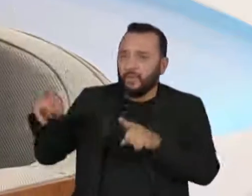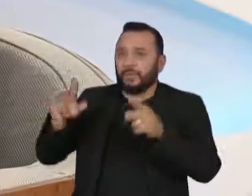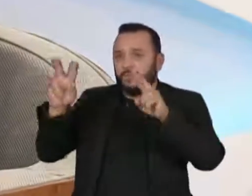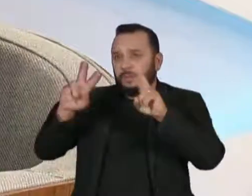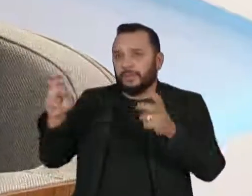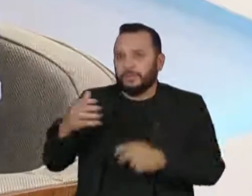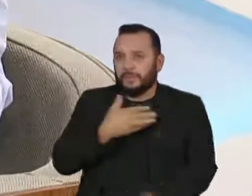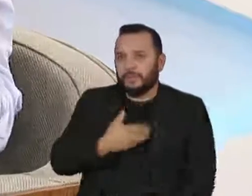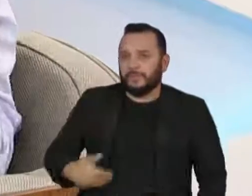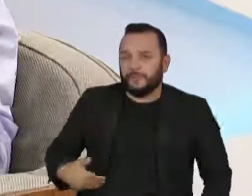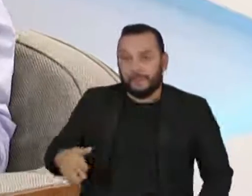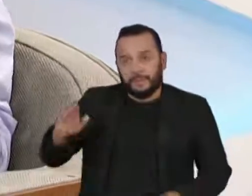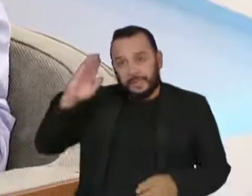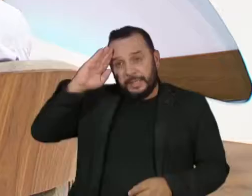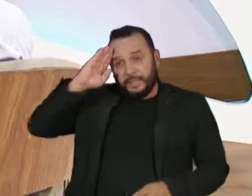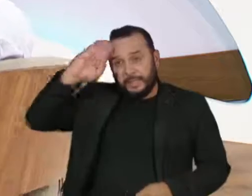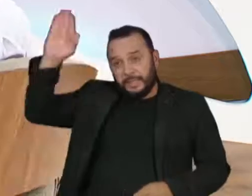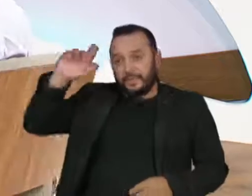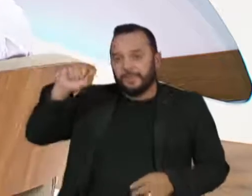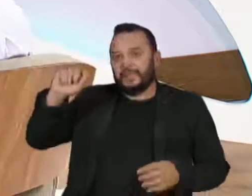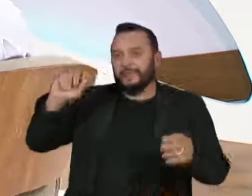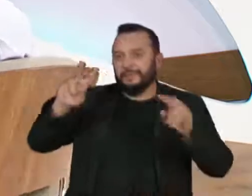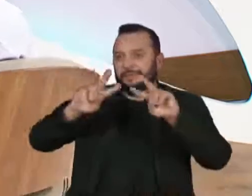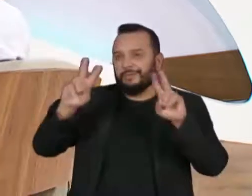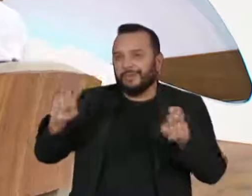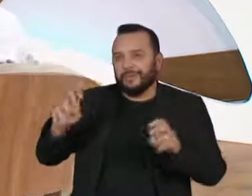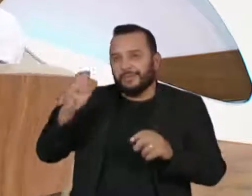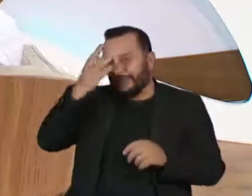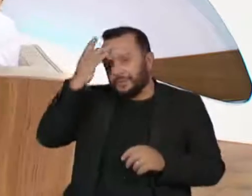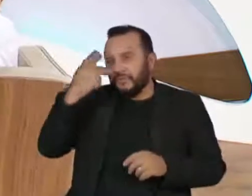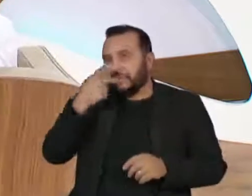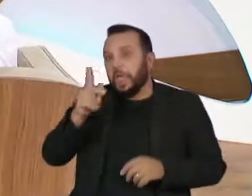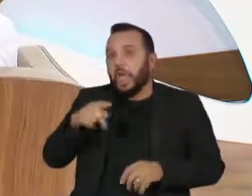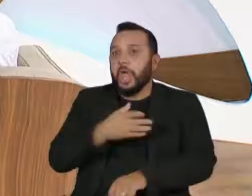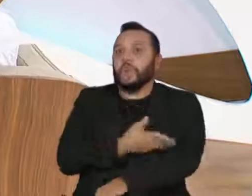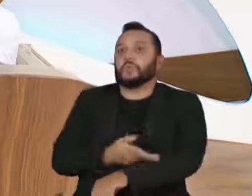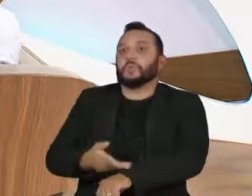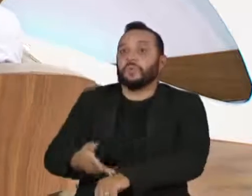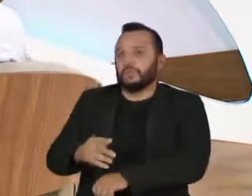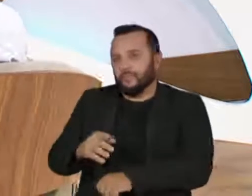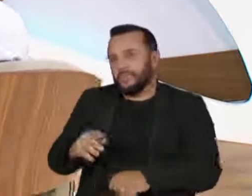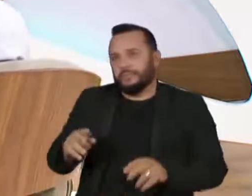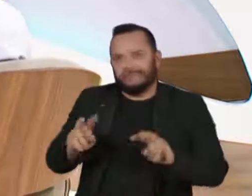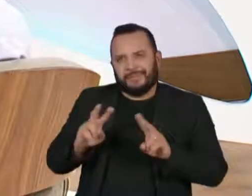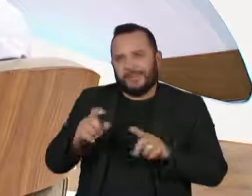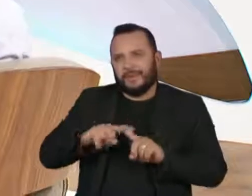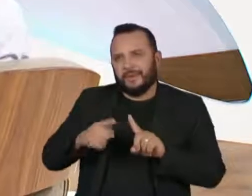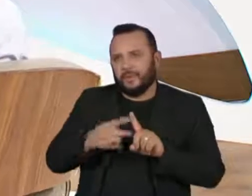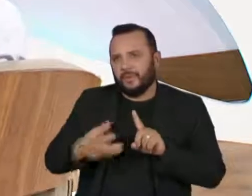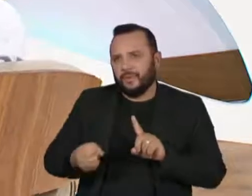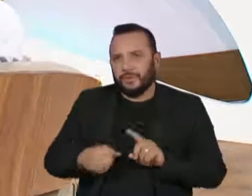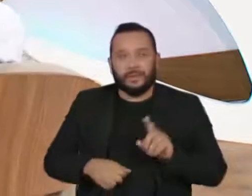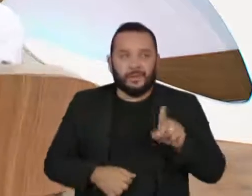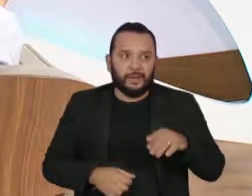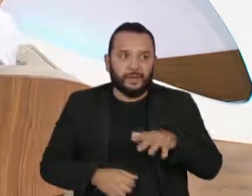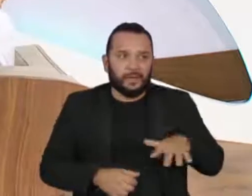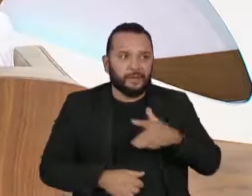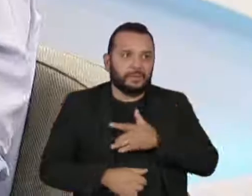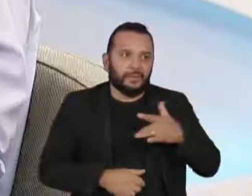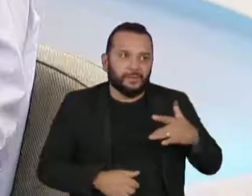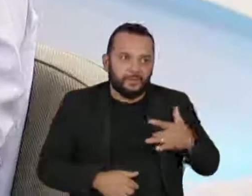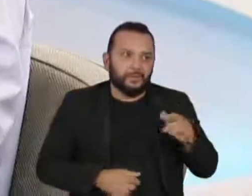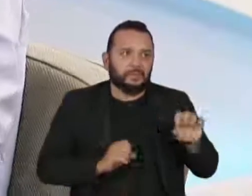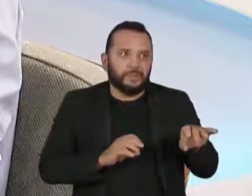especialmente essas pautas, ditas pautas de costume, né? Que, acho que não é uma pauta de costume, é uma questão do aborto. Mas saúde pública, é de saúde pública, não